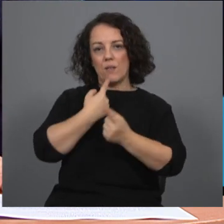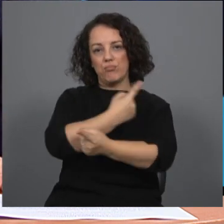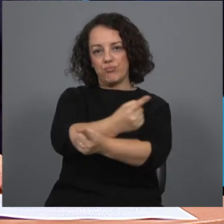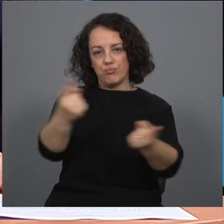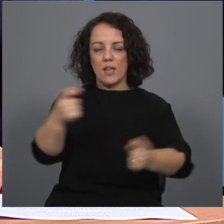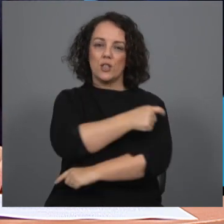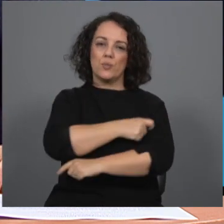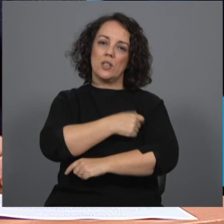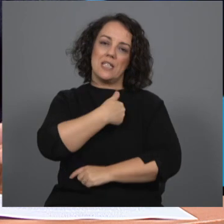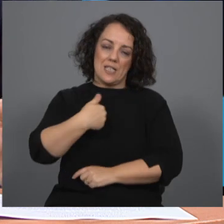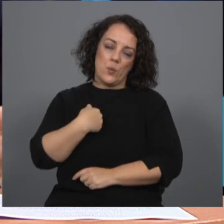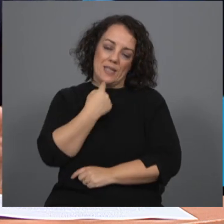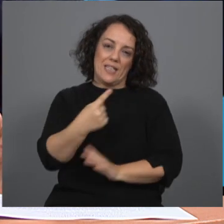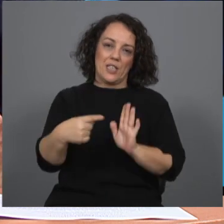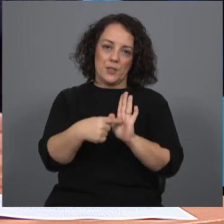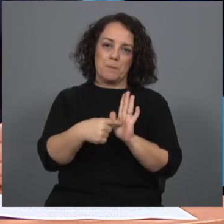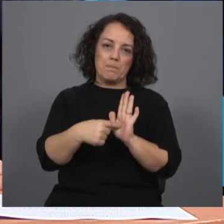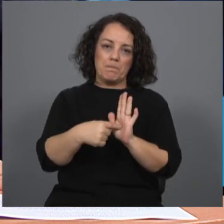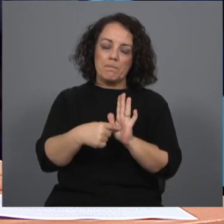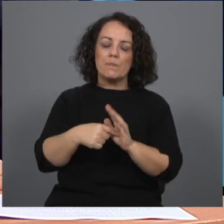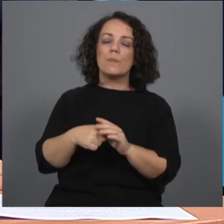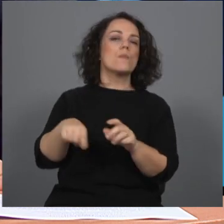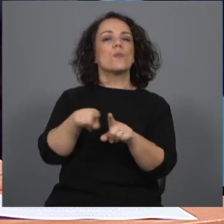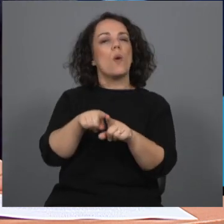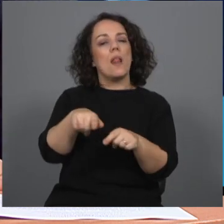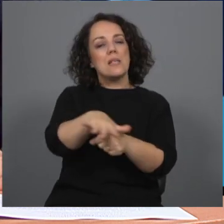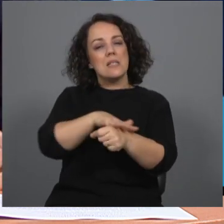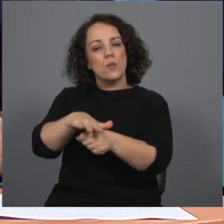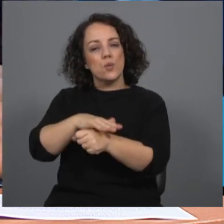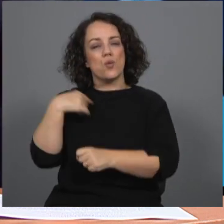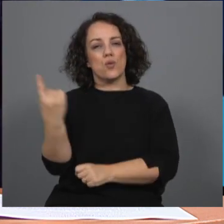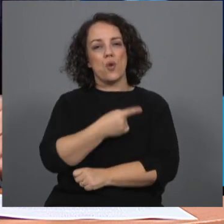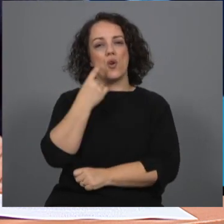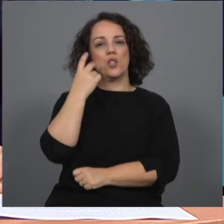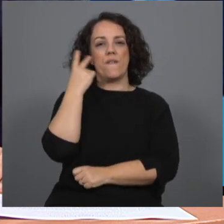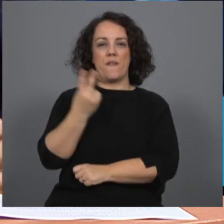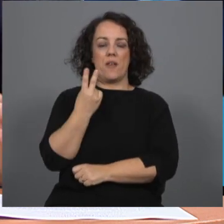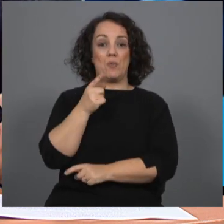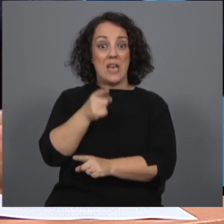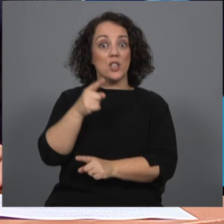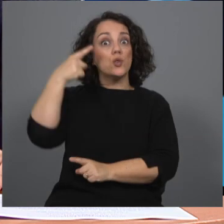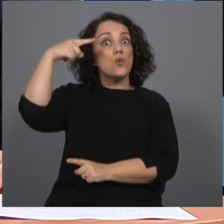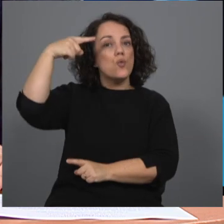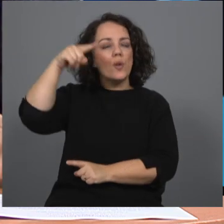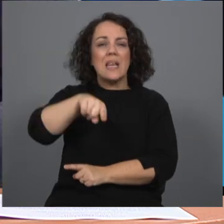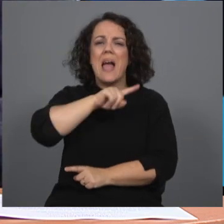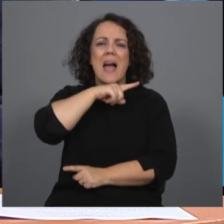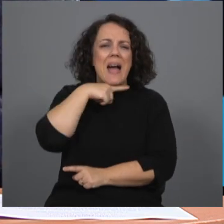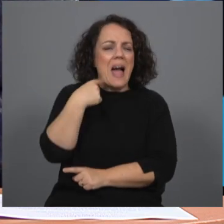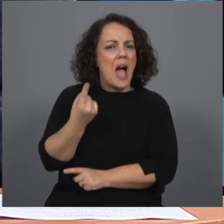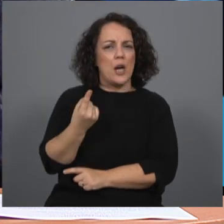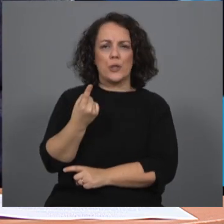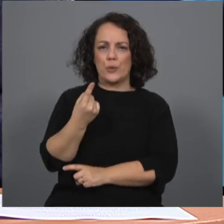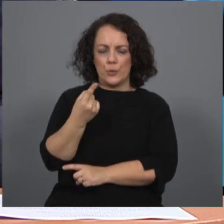Saúde indica. São circunstâncias que vivemos, são únicas, são raras,